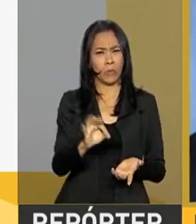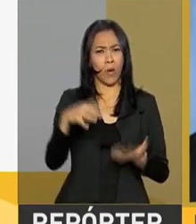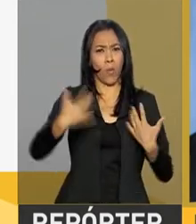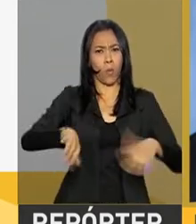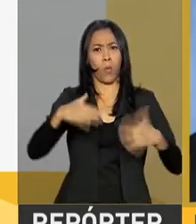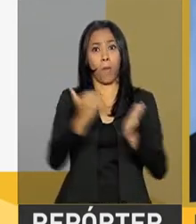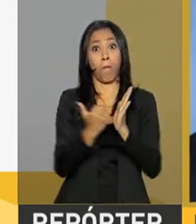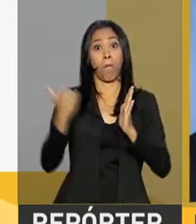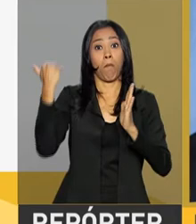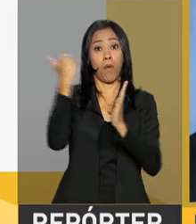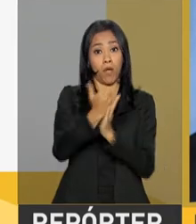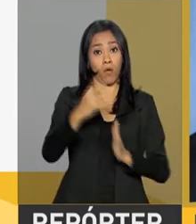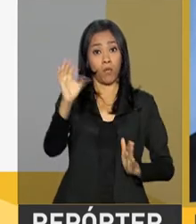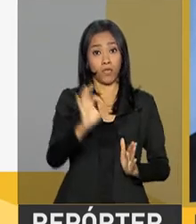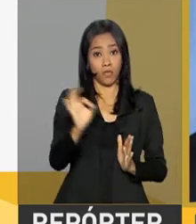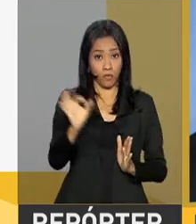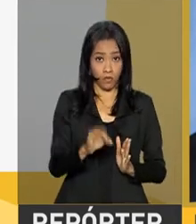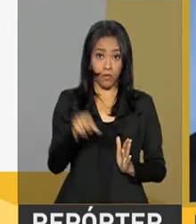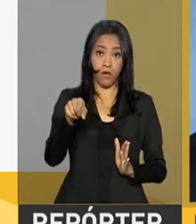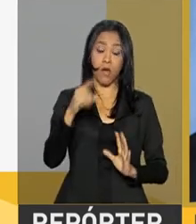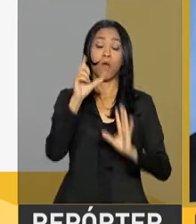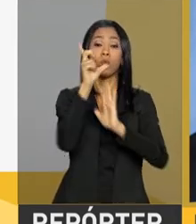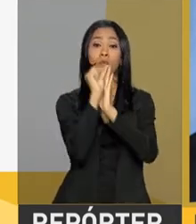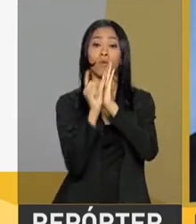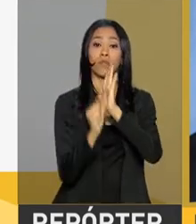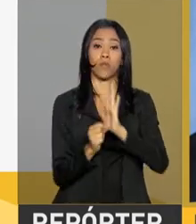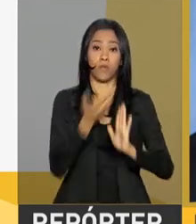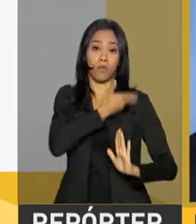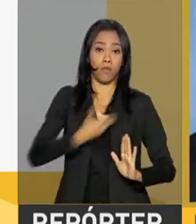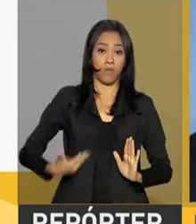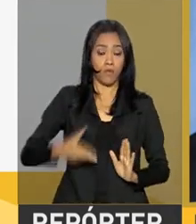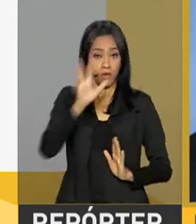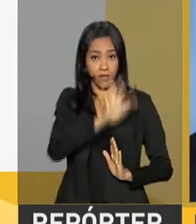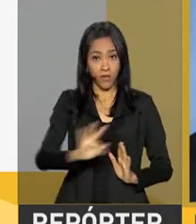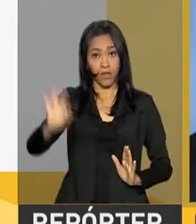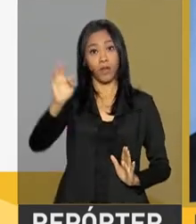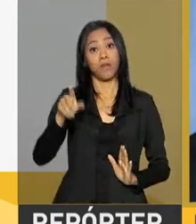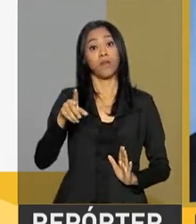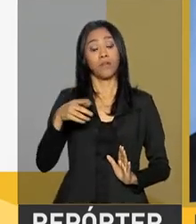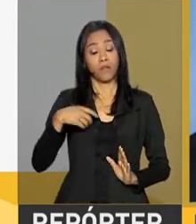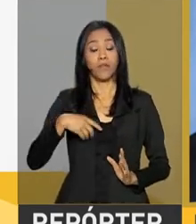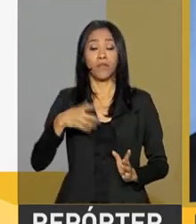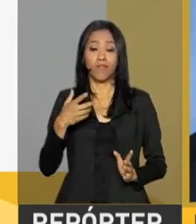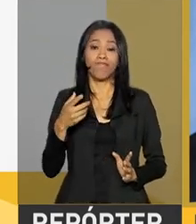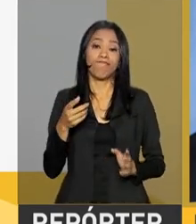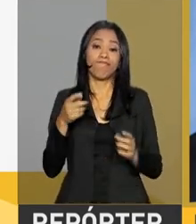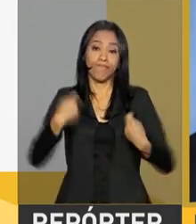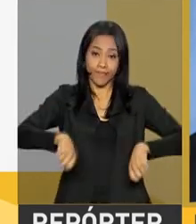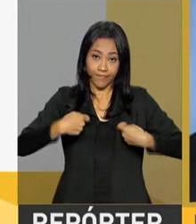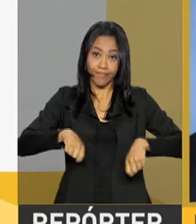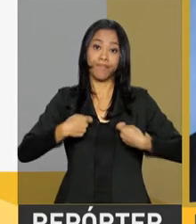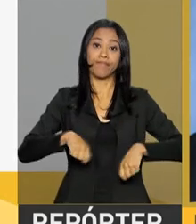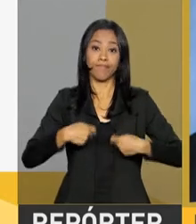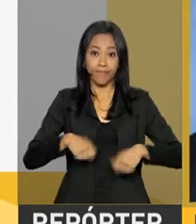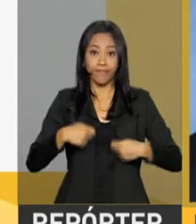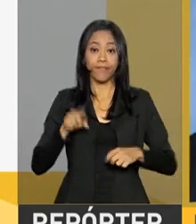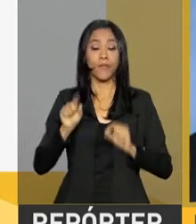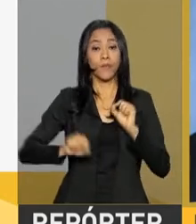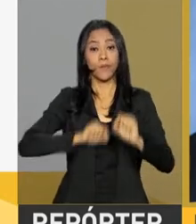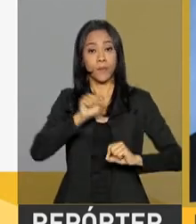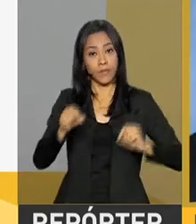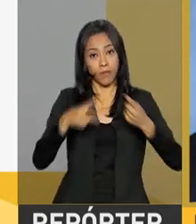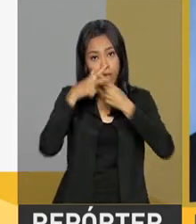da união e crescente não há dúvida de que é absolutamente necessário que se faça